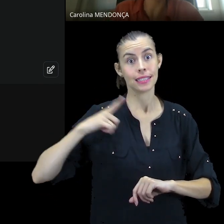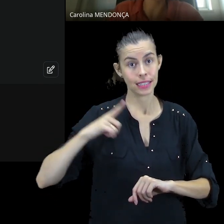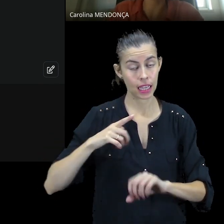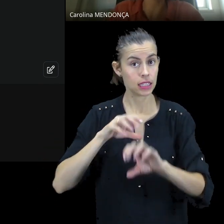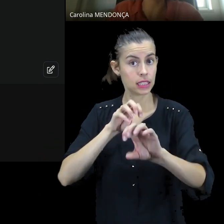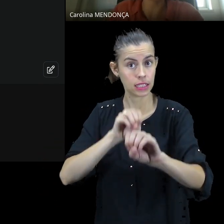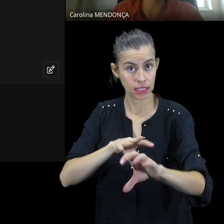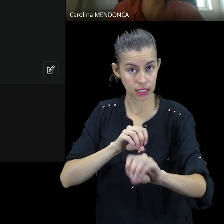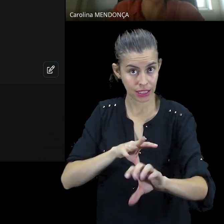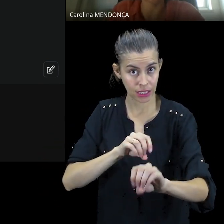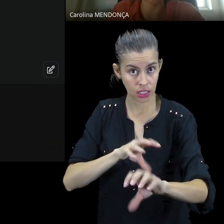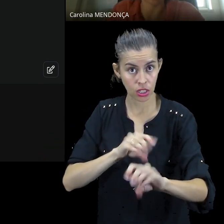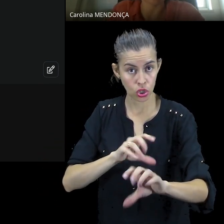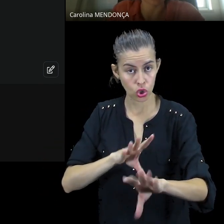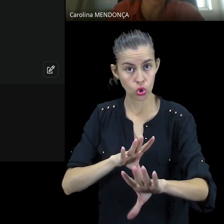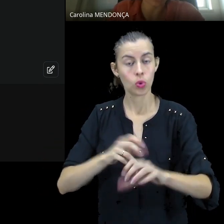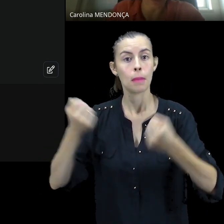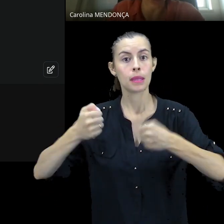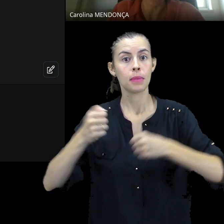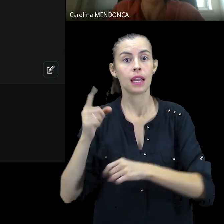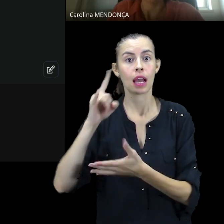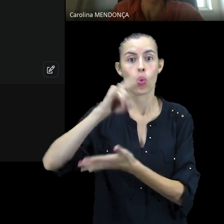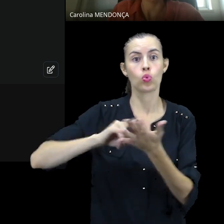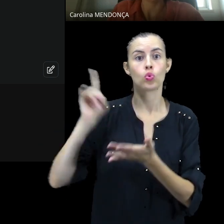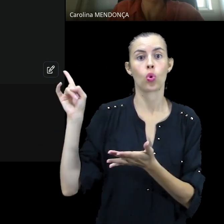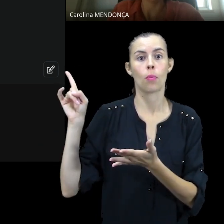das condições de funcionamento dos estabelecimentos de ensino